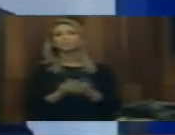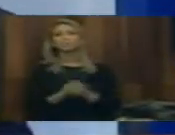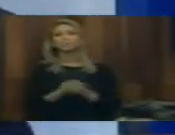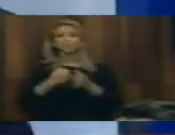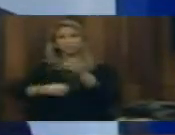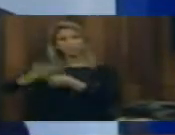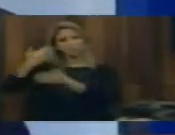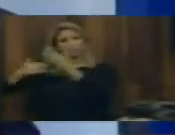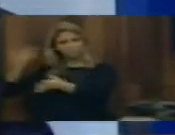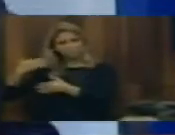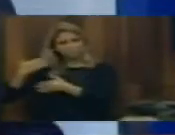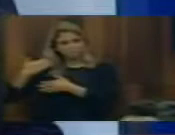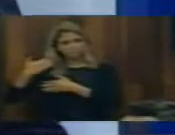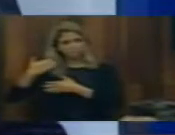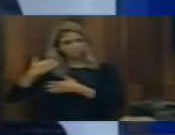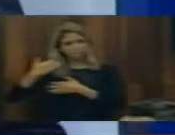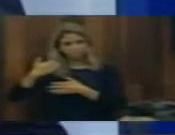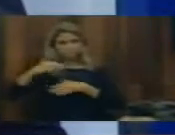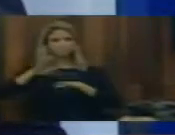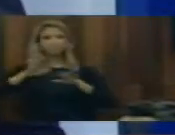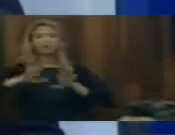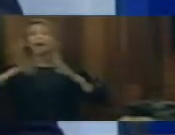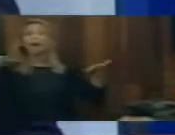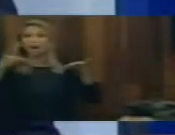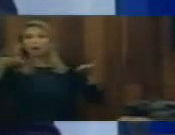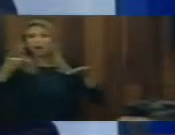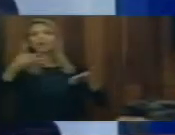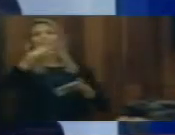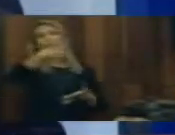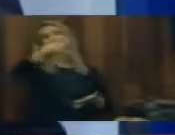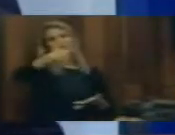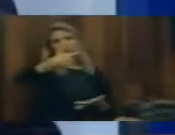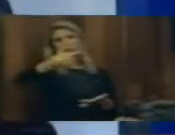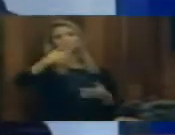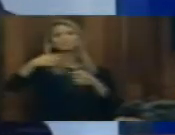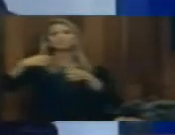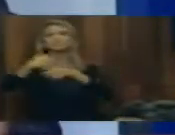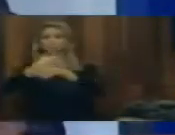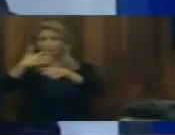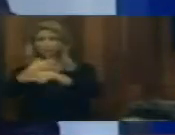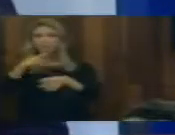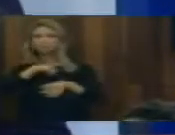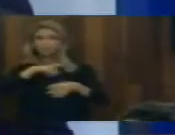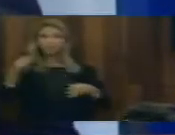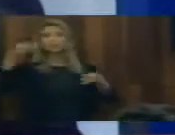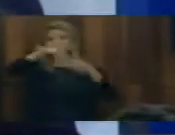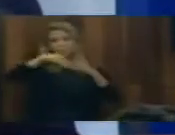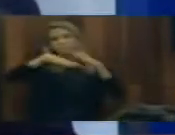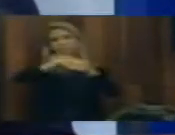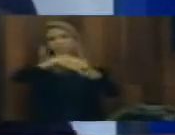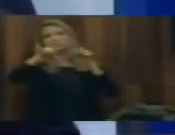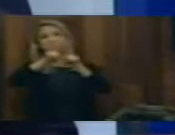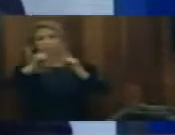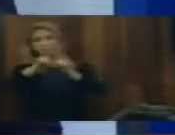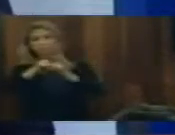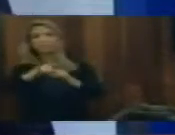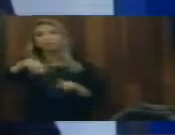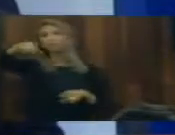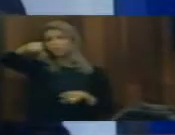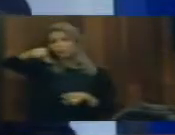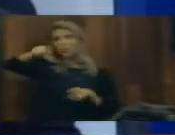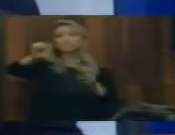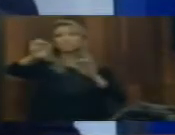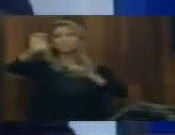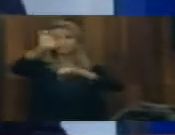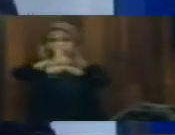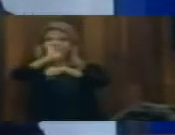que 42 municípios do estado do Rio de Janeiro estiveram presentes na nossa cidade, 9 estados do Brasil, além do Distrito Federal,